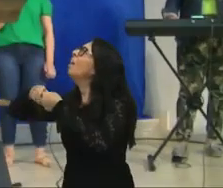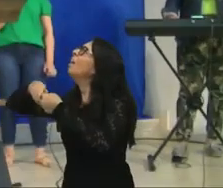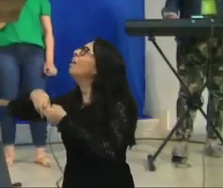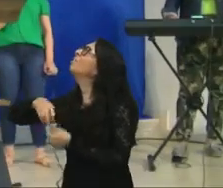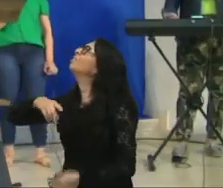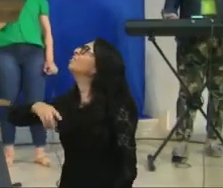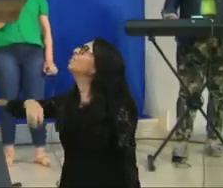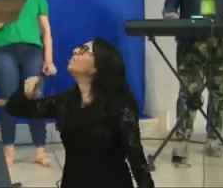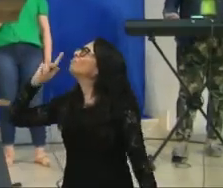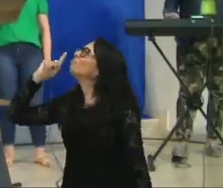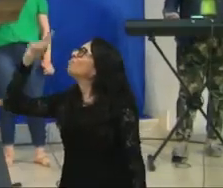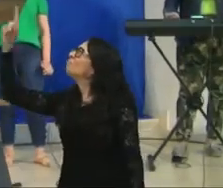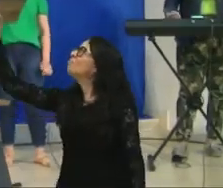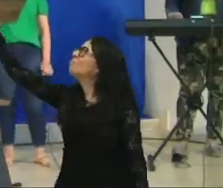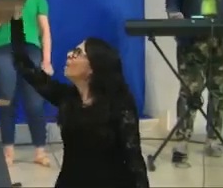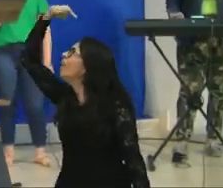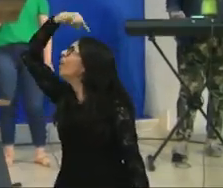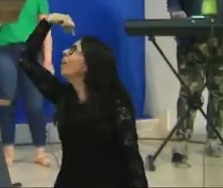santo,